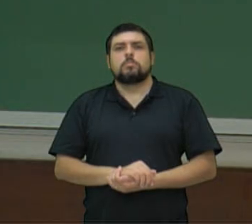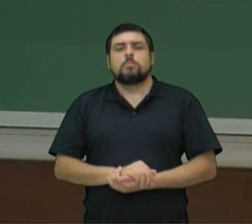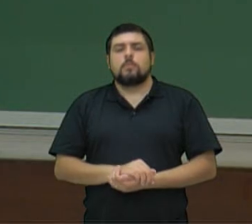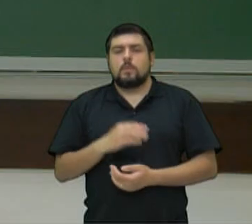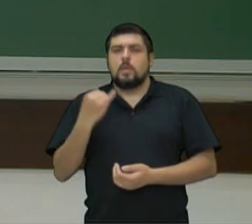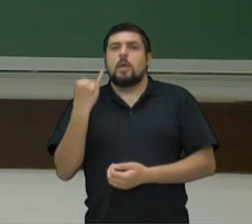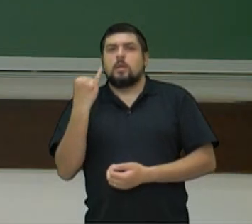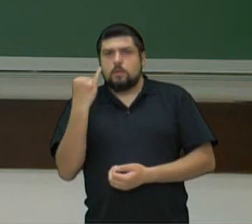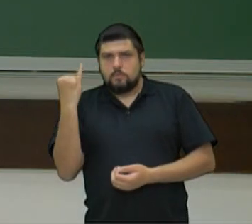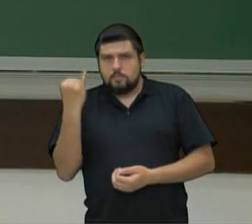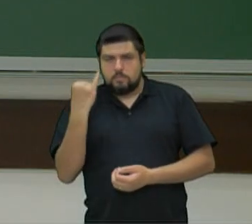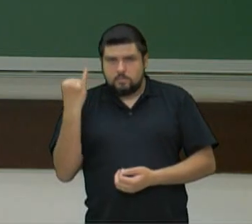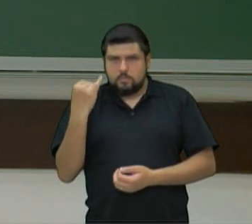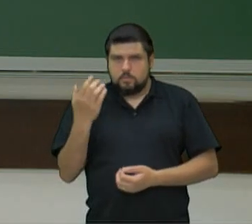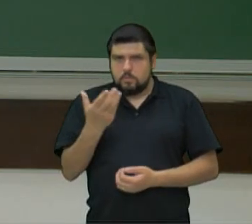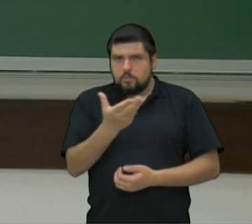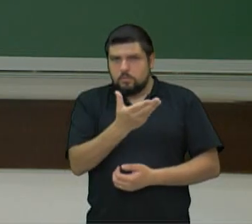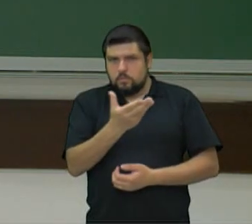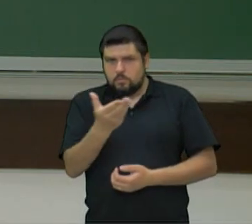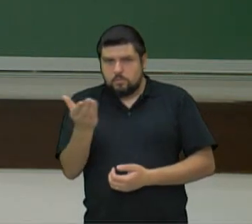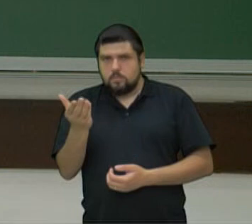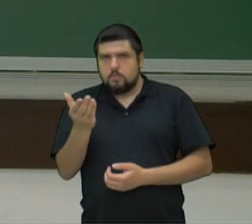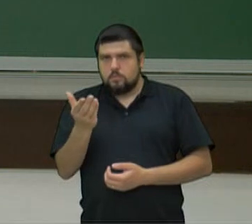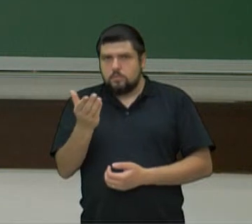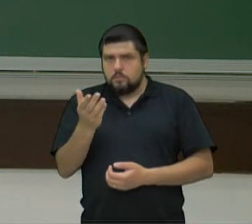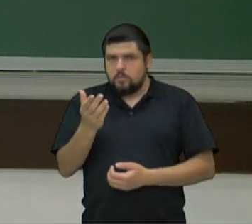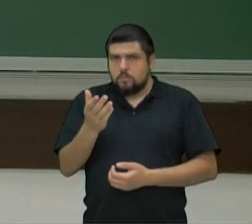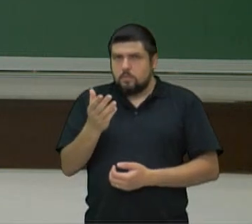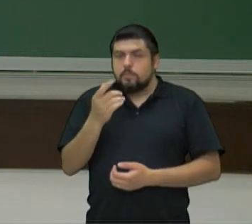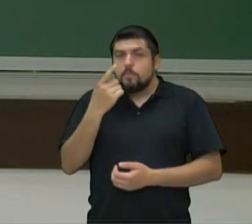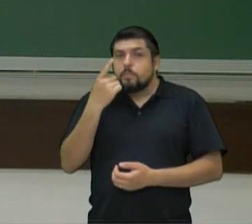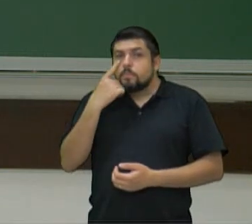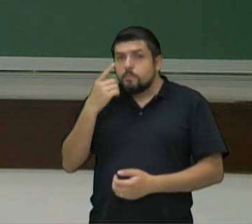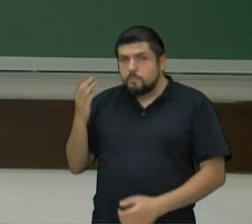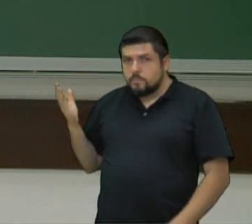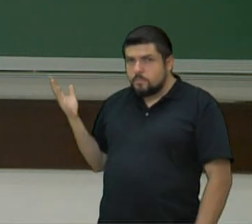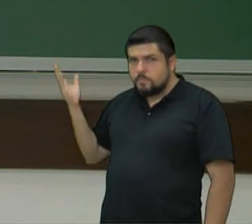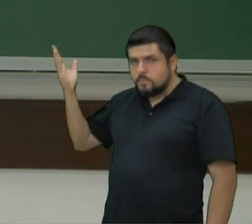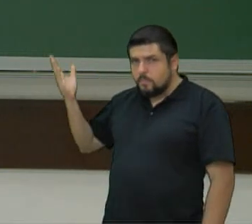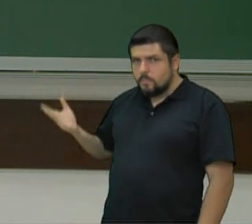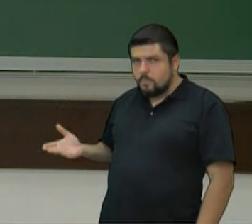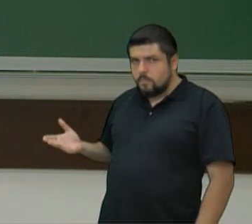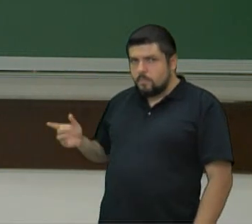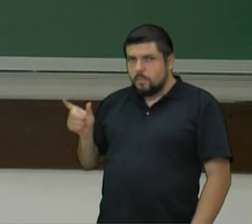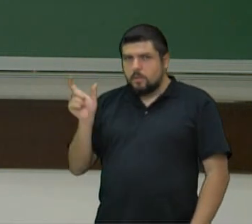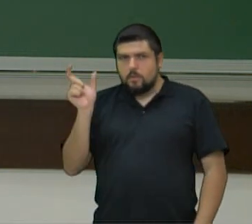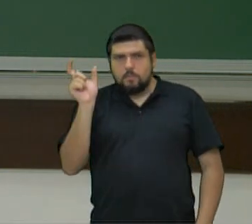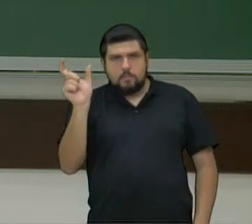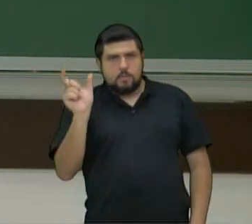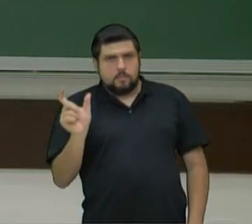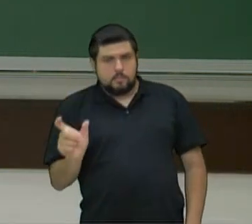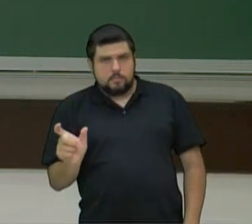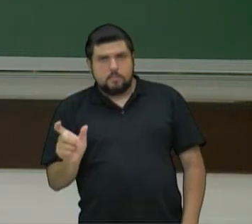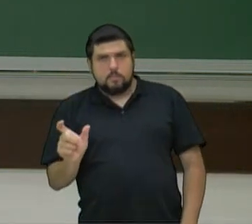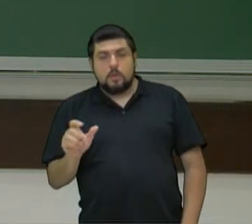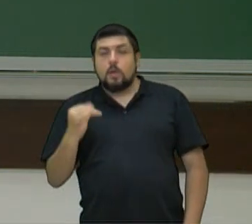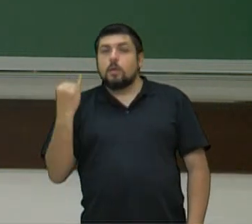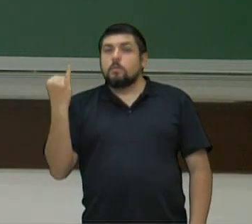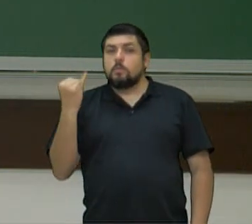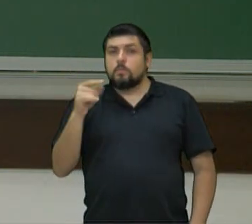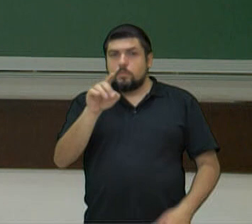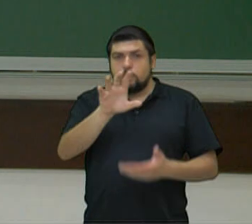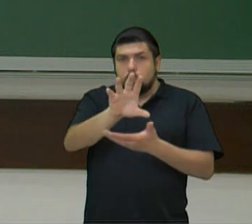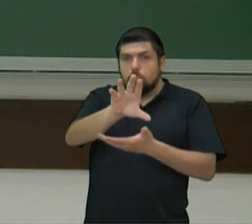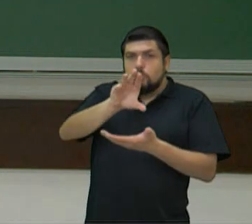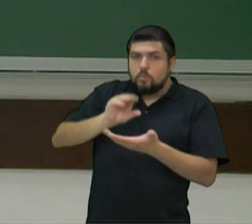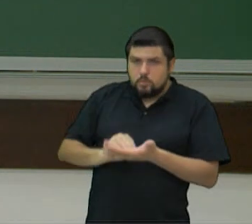vocês estejam assim, sempre relacionando, copiando essas linking words e anotando no caderno de vocês. Quando vocês precisarem,